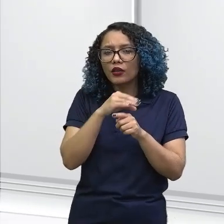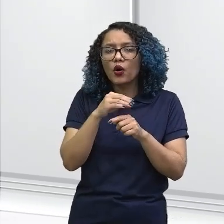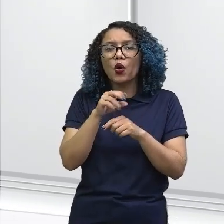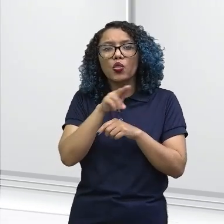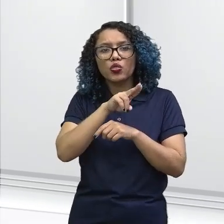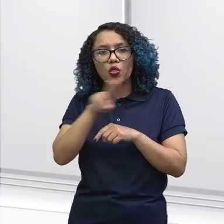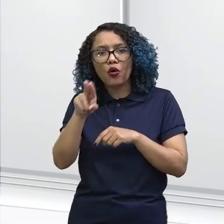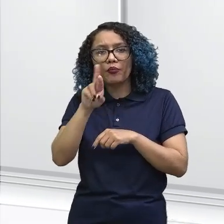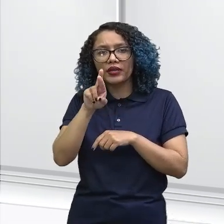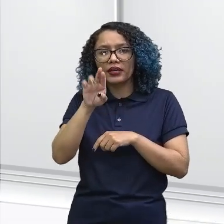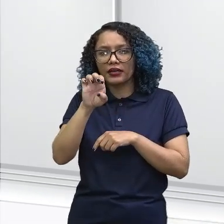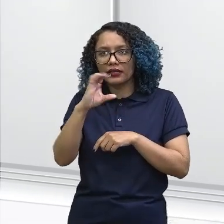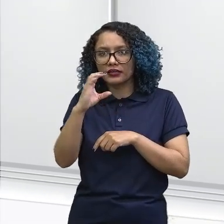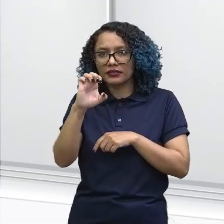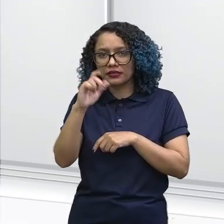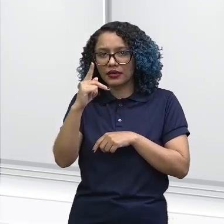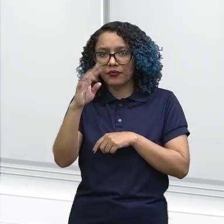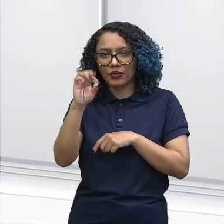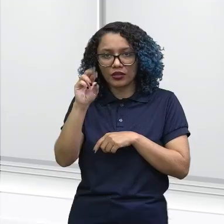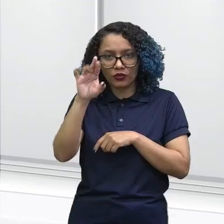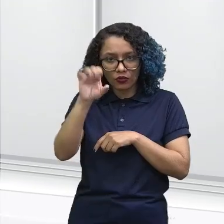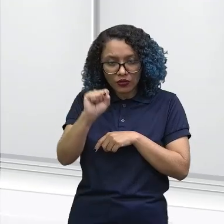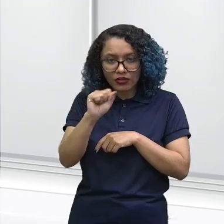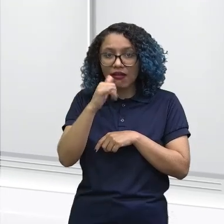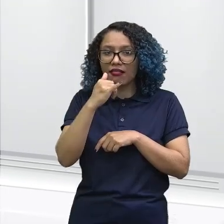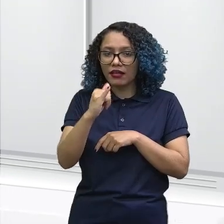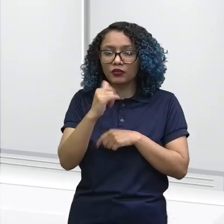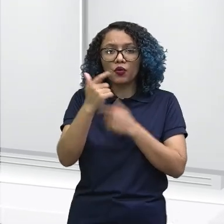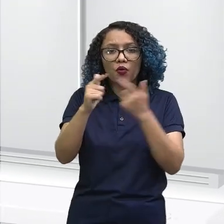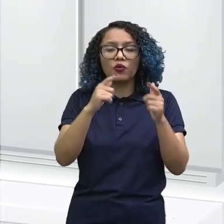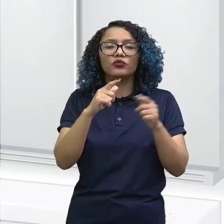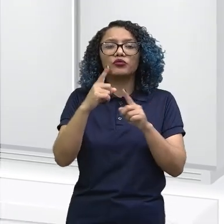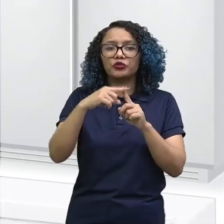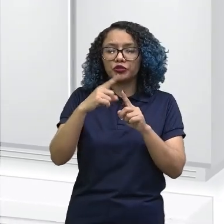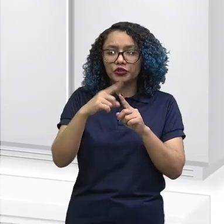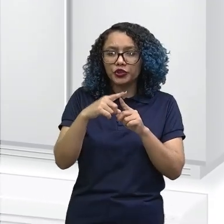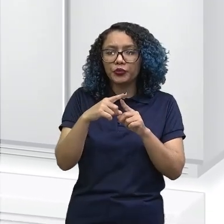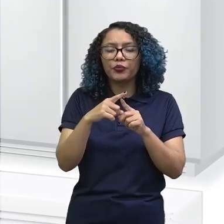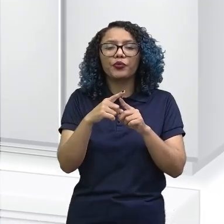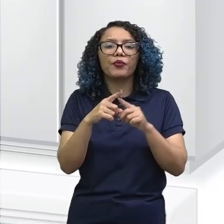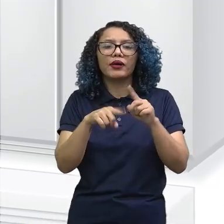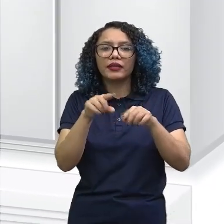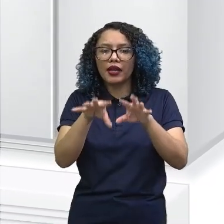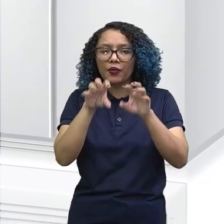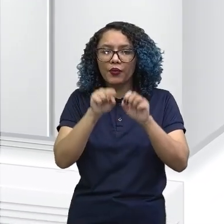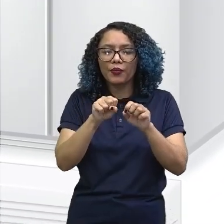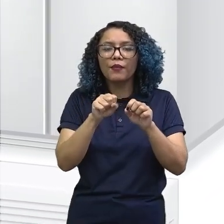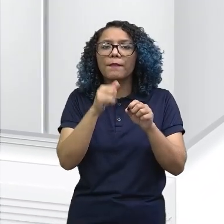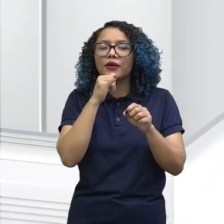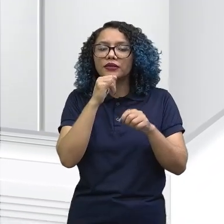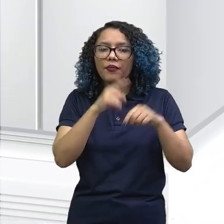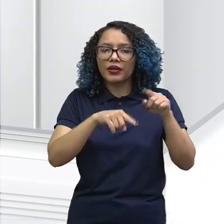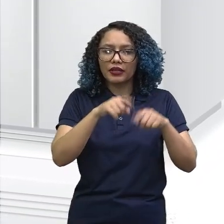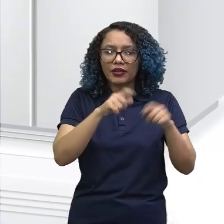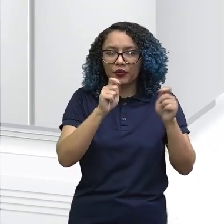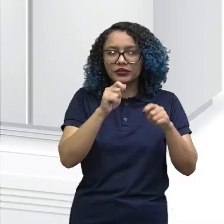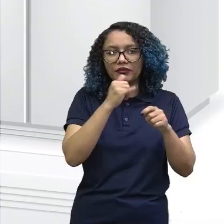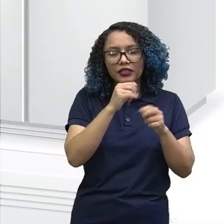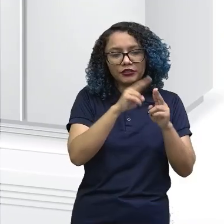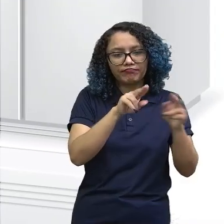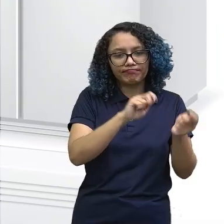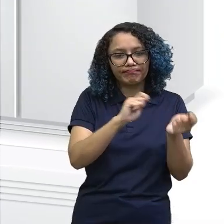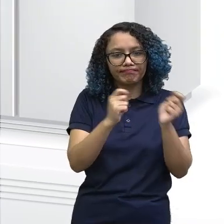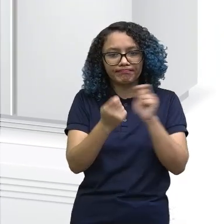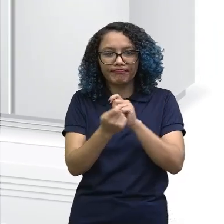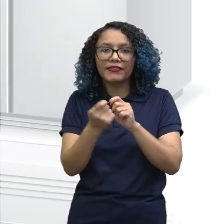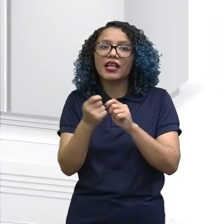de receptores elétricos. Outros exemplos de receptores elétricos são os aparelhos que convertem energia elétrica em